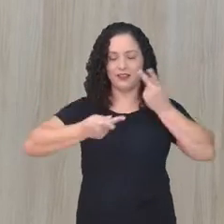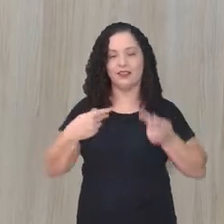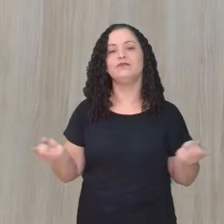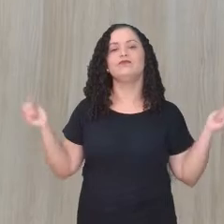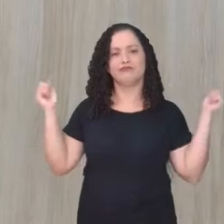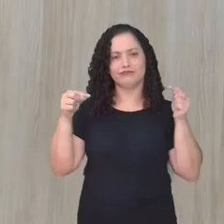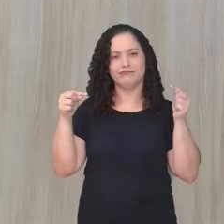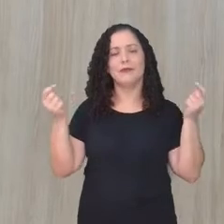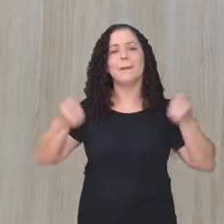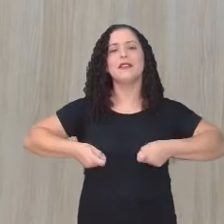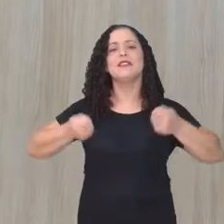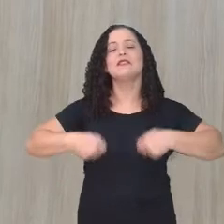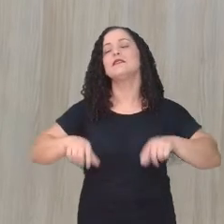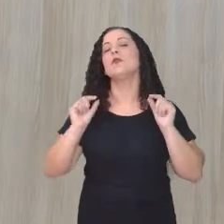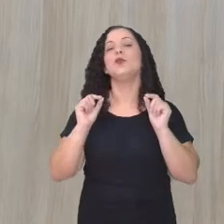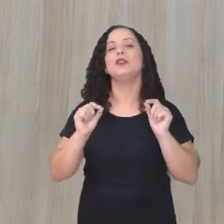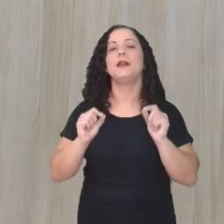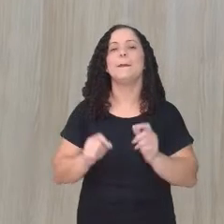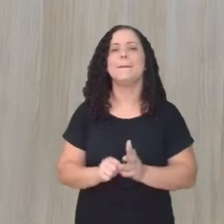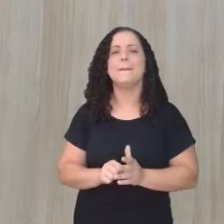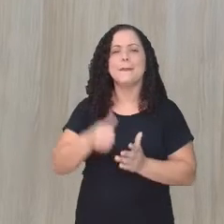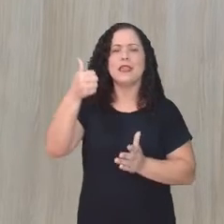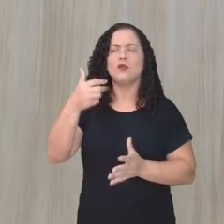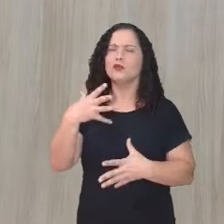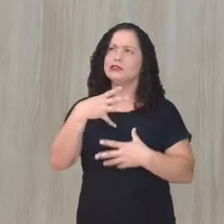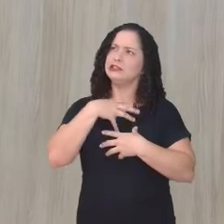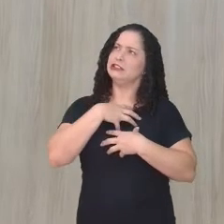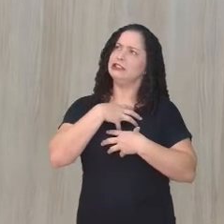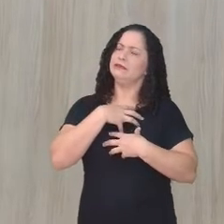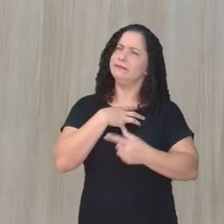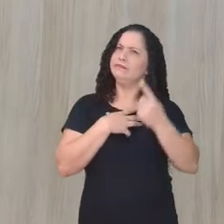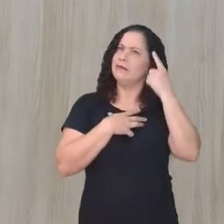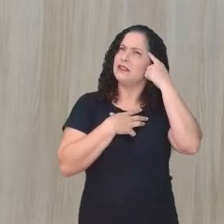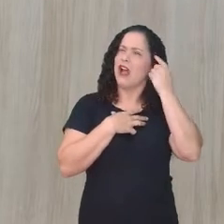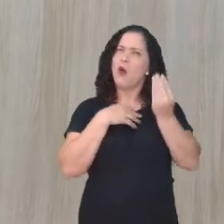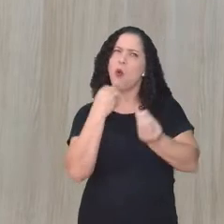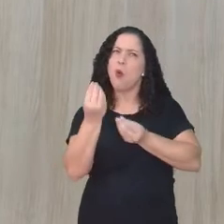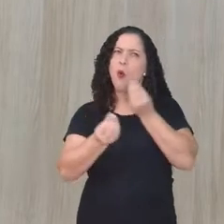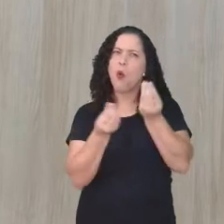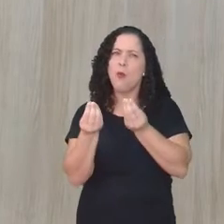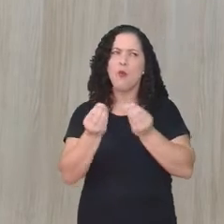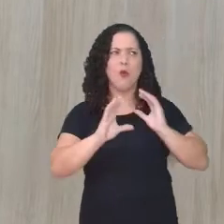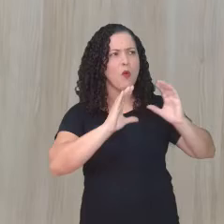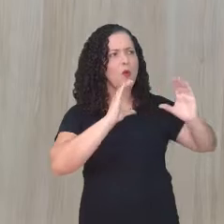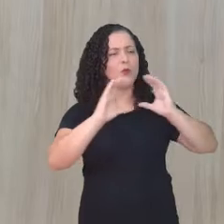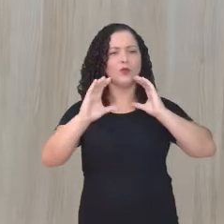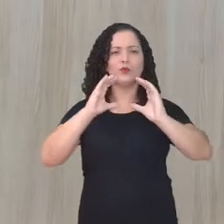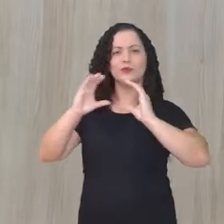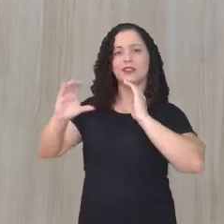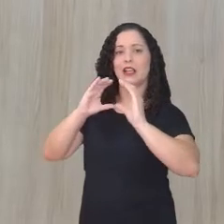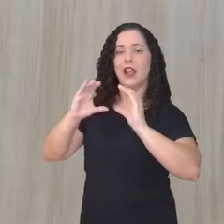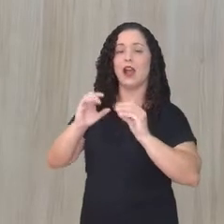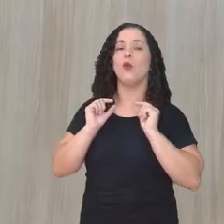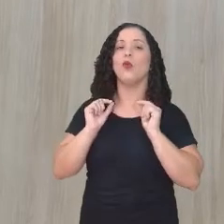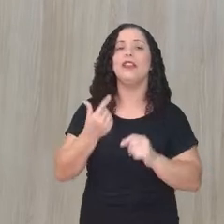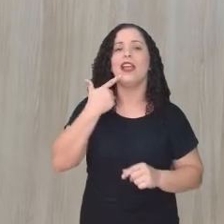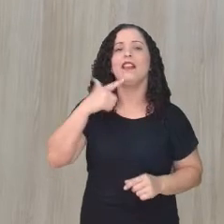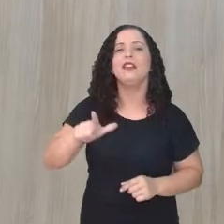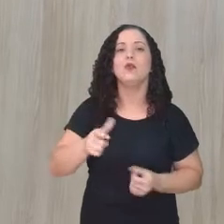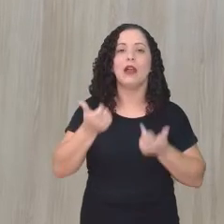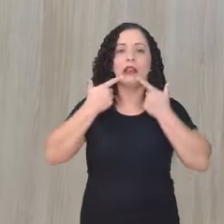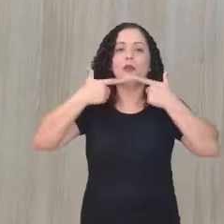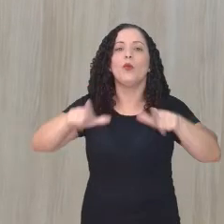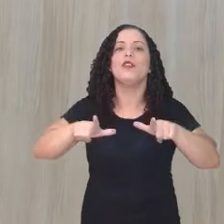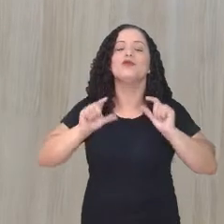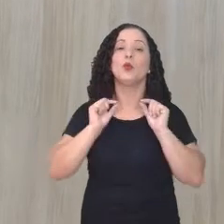é, observada primeiro por nós. Como é que estamos nos comunicando? Como é que estamos usando a nossa língua? O que é língua? O que é linguagem?